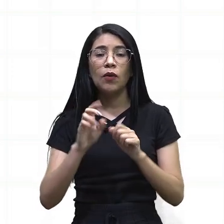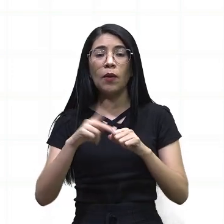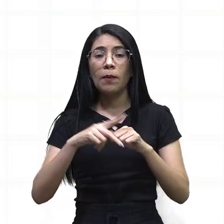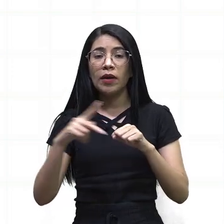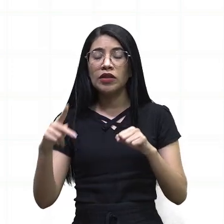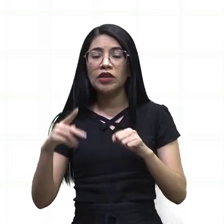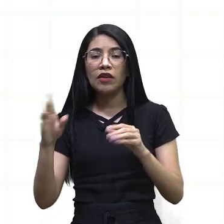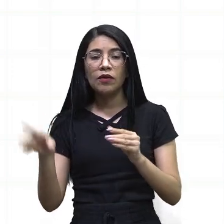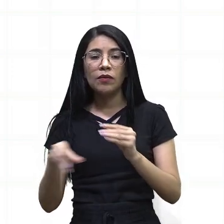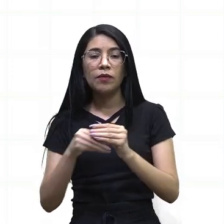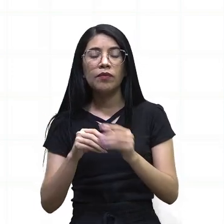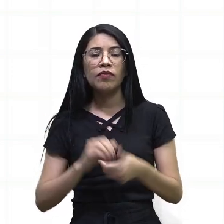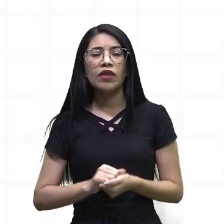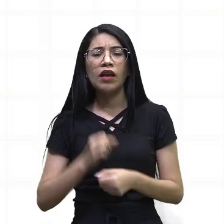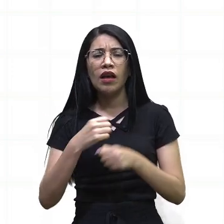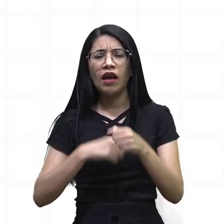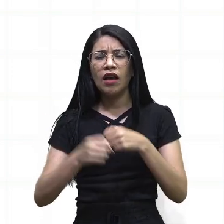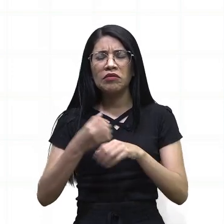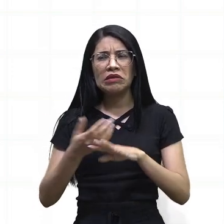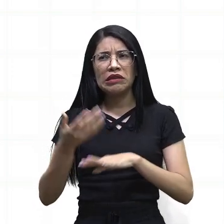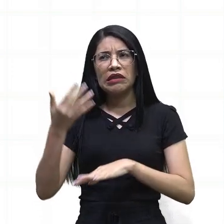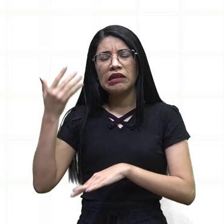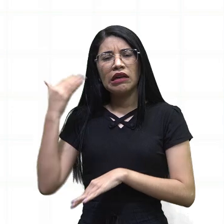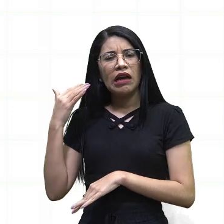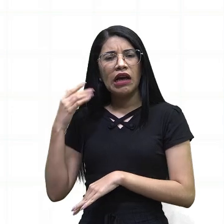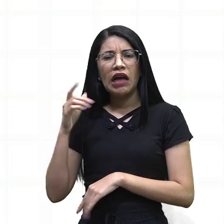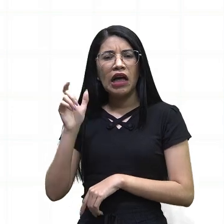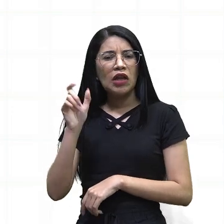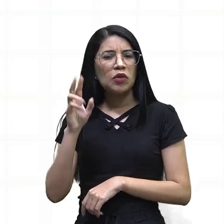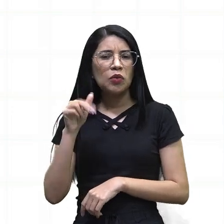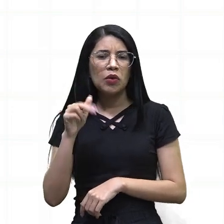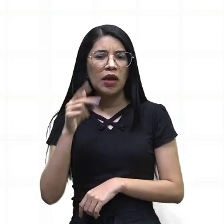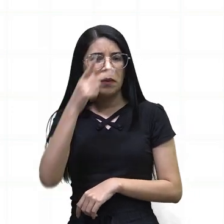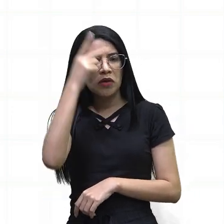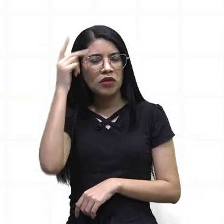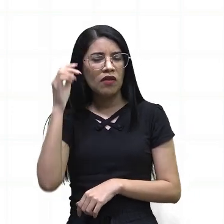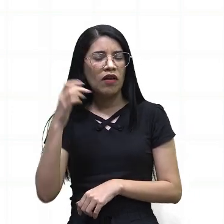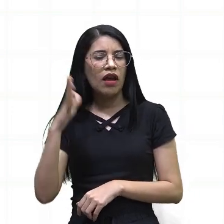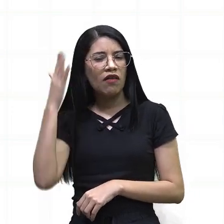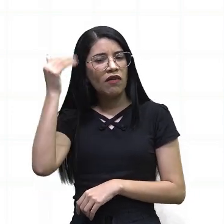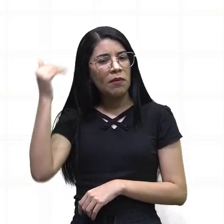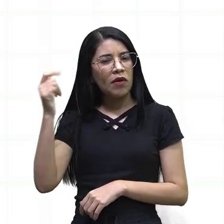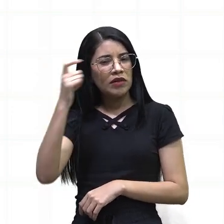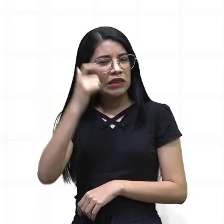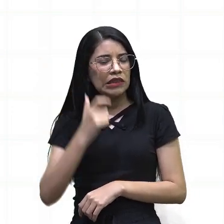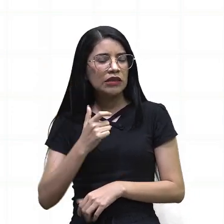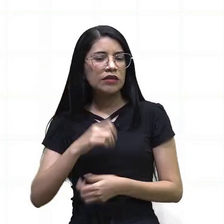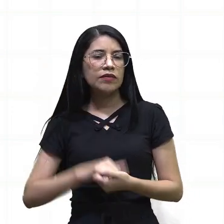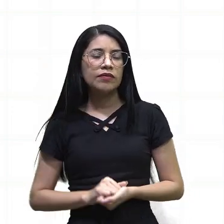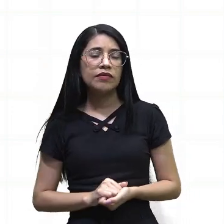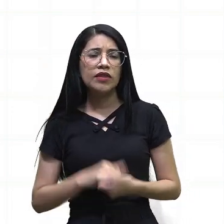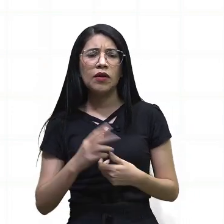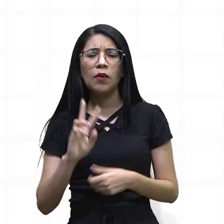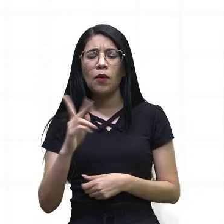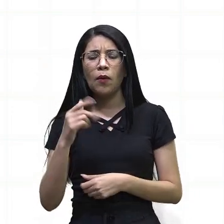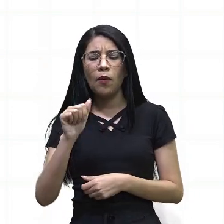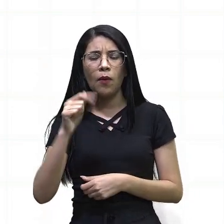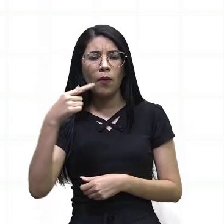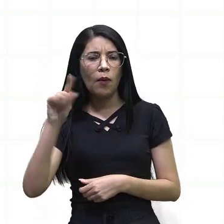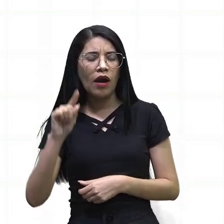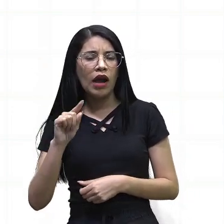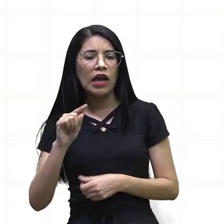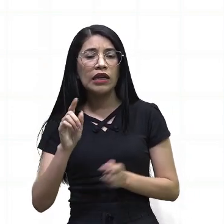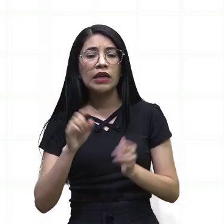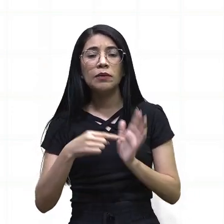Há um ano, ninguém diria que eu ficaria tão famosa. Olha o nosso verbo a, né? Não está dando a passagem de